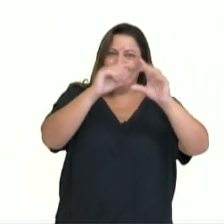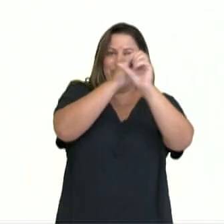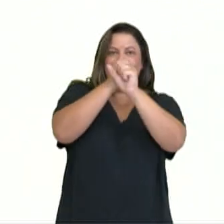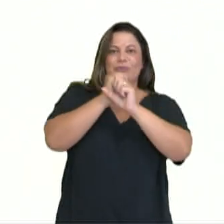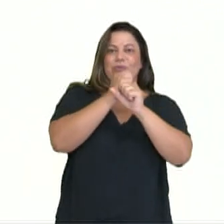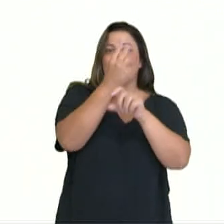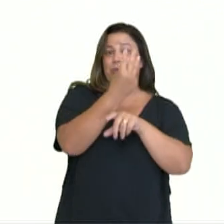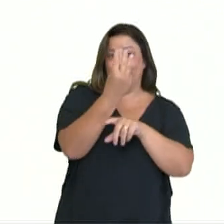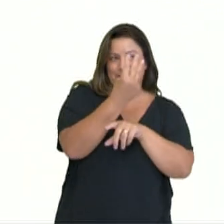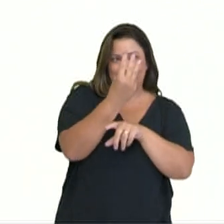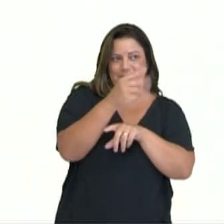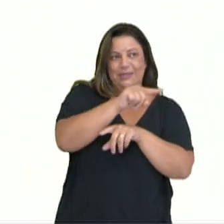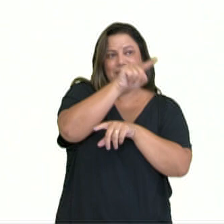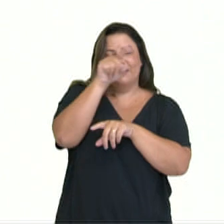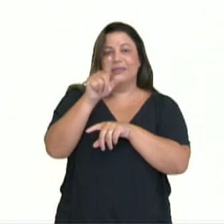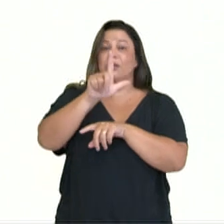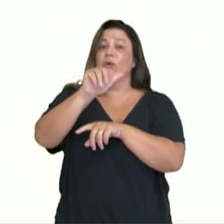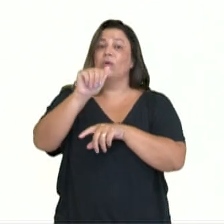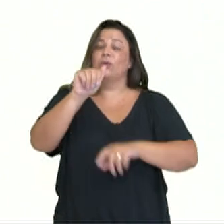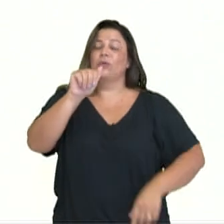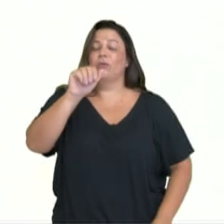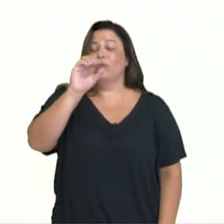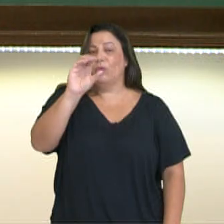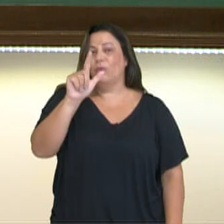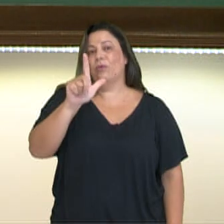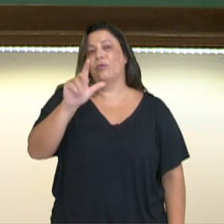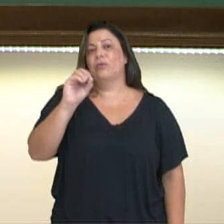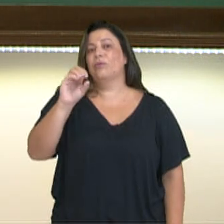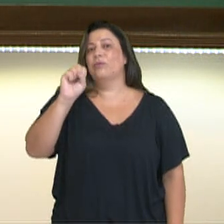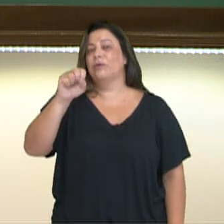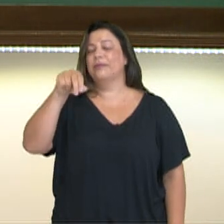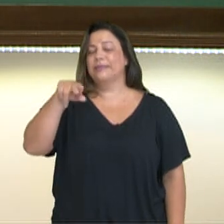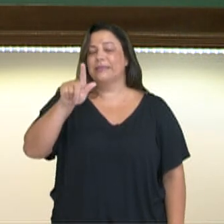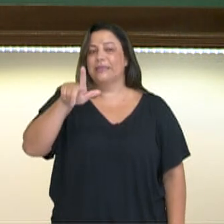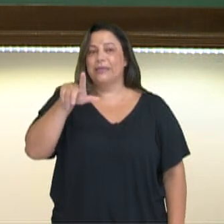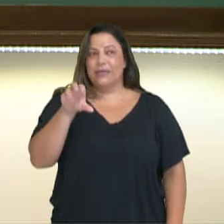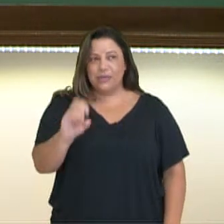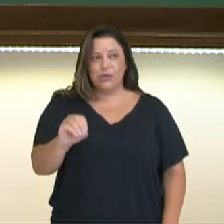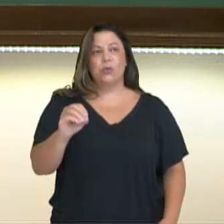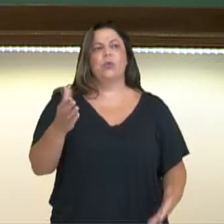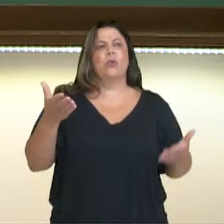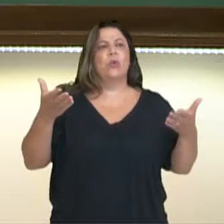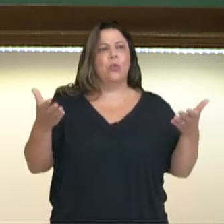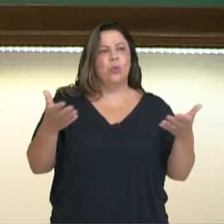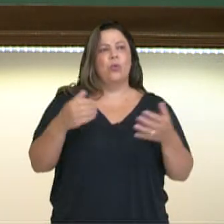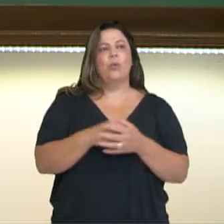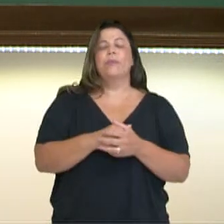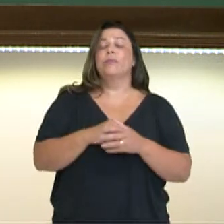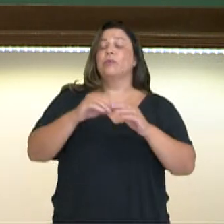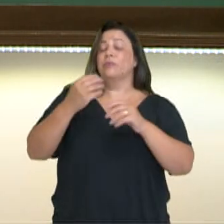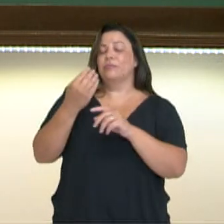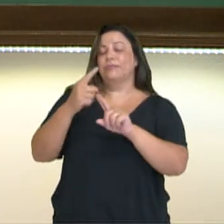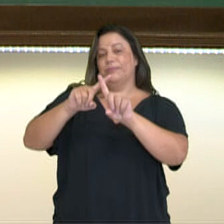losango, como os 4 lados do losango são iguais, a gente multiplica por 4 também. Como no quadrado, professor? Sim.